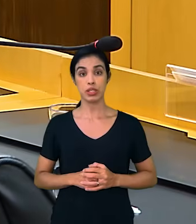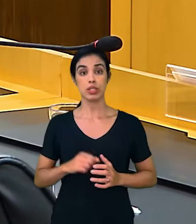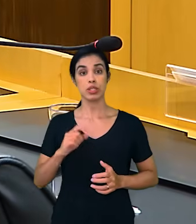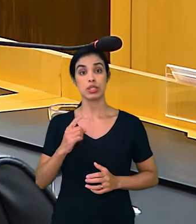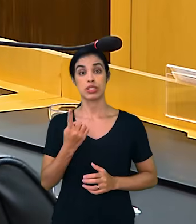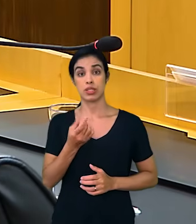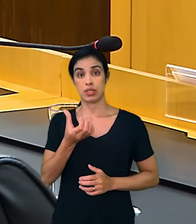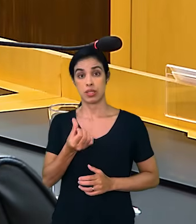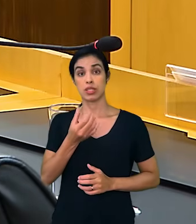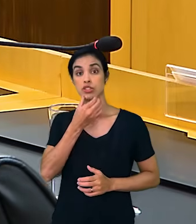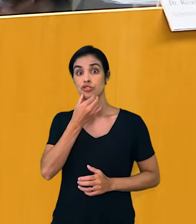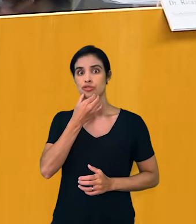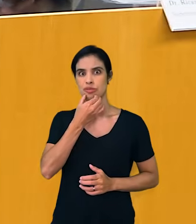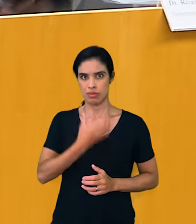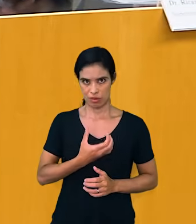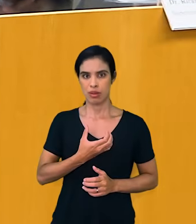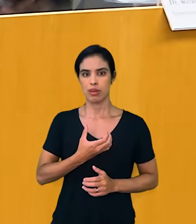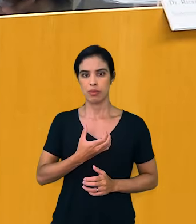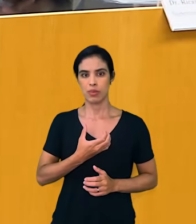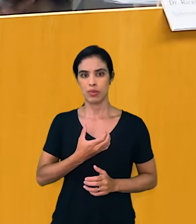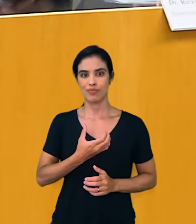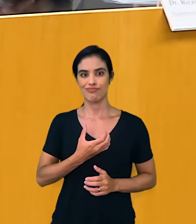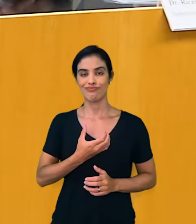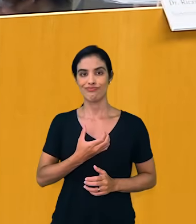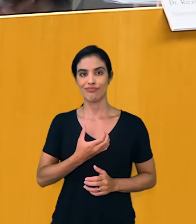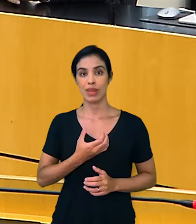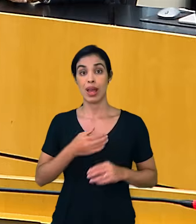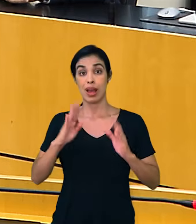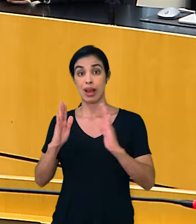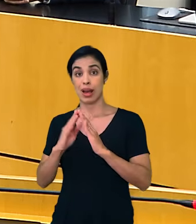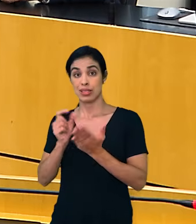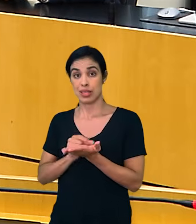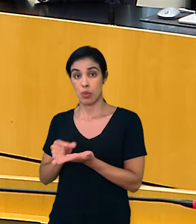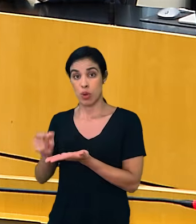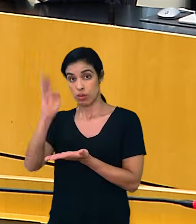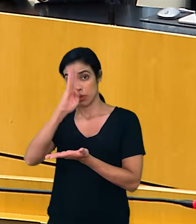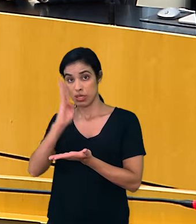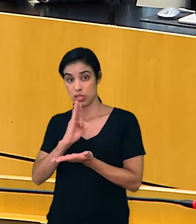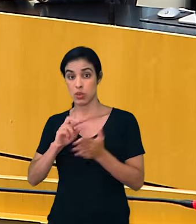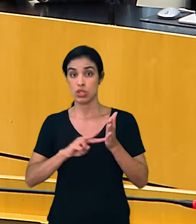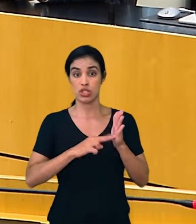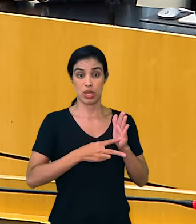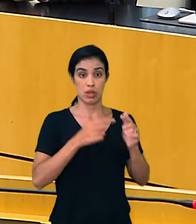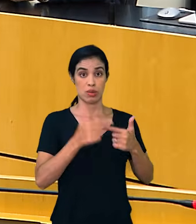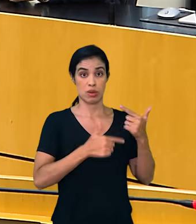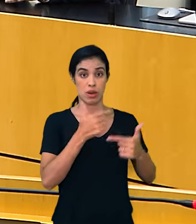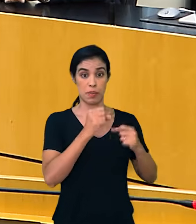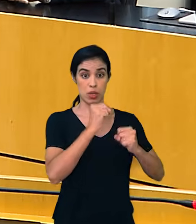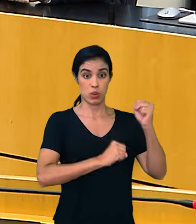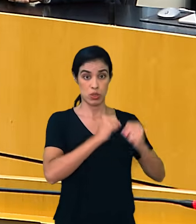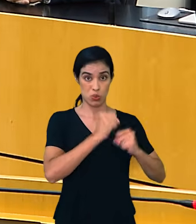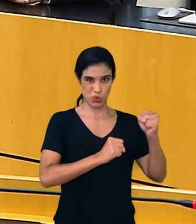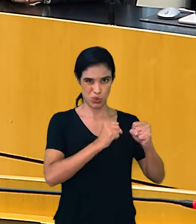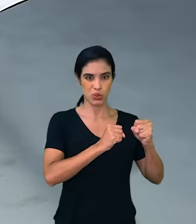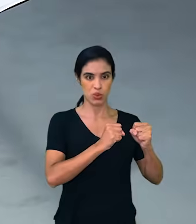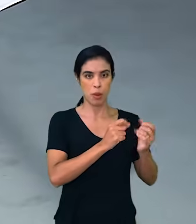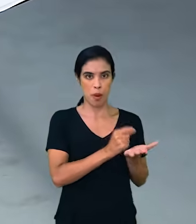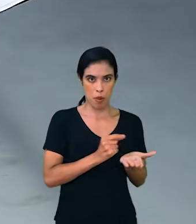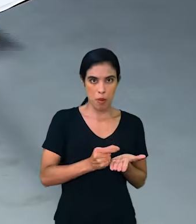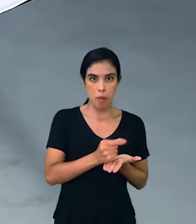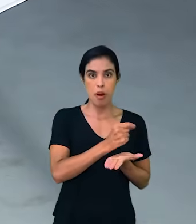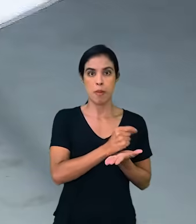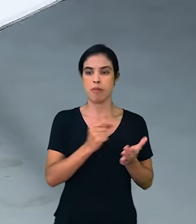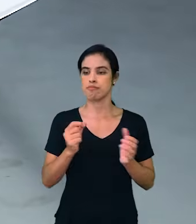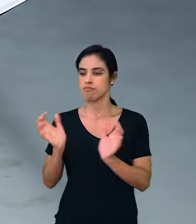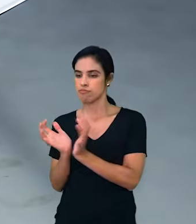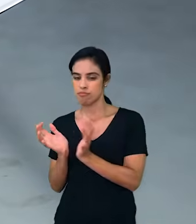em 16 de dezembro, a Casa da Moeda do Brasil e o Sindicato Nacional dos Trabalhadores na Indústria Moedeira celebraram